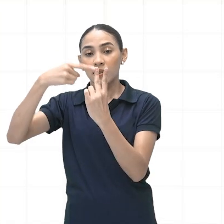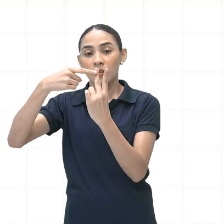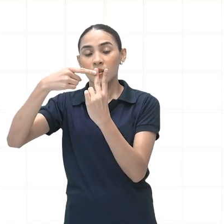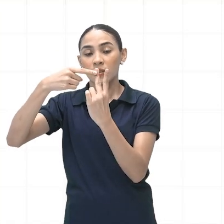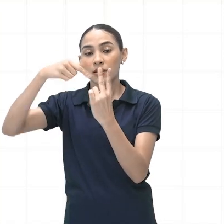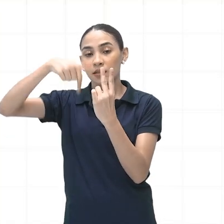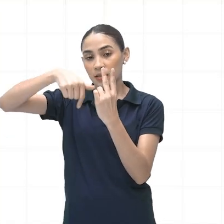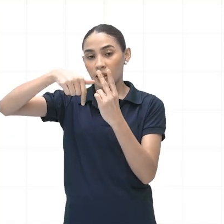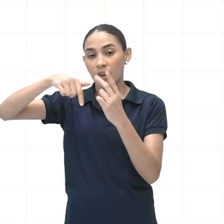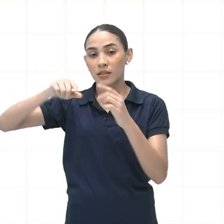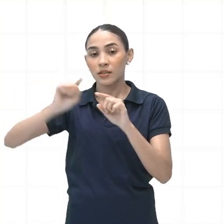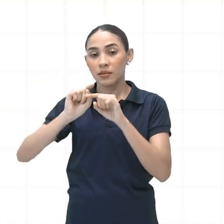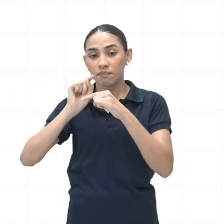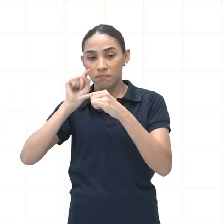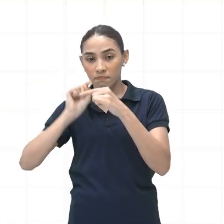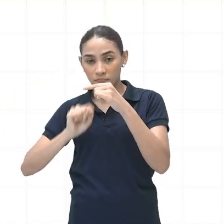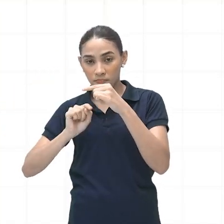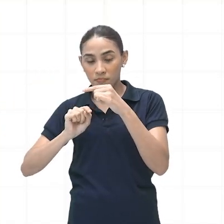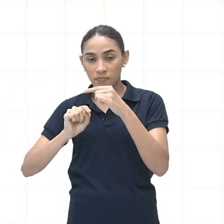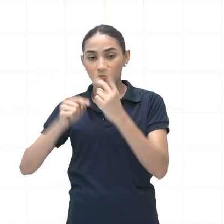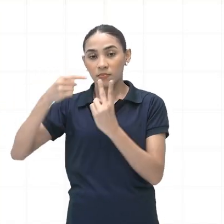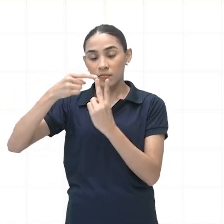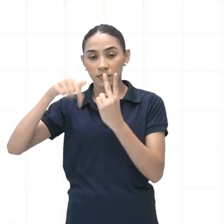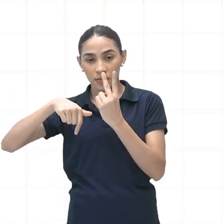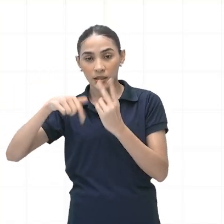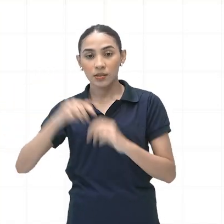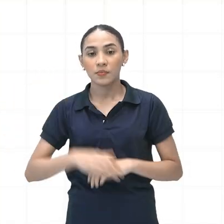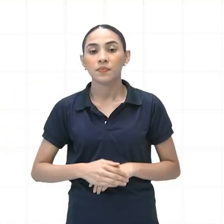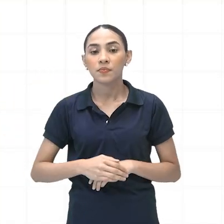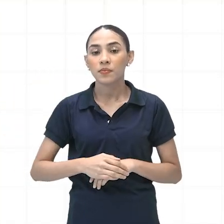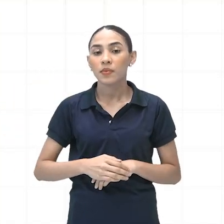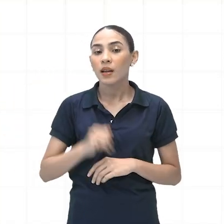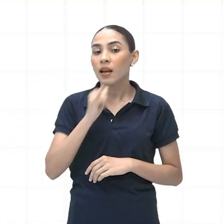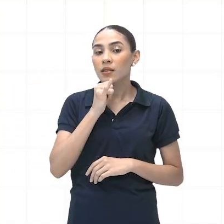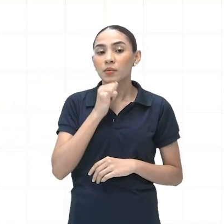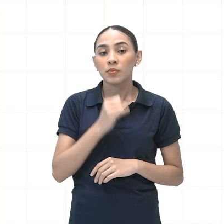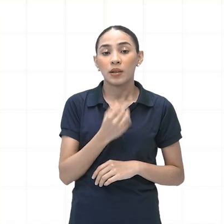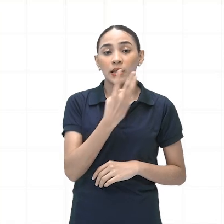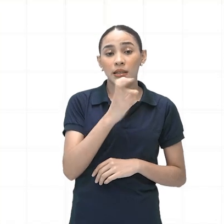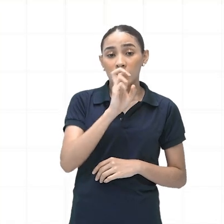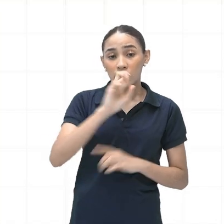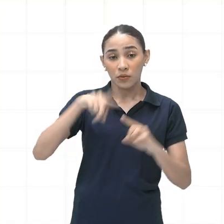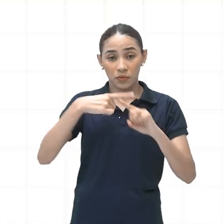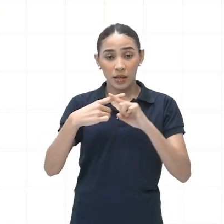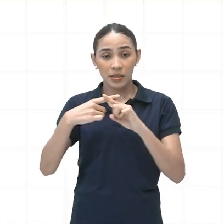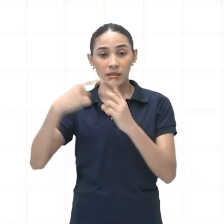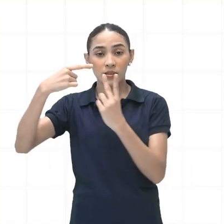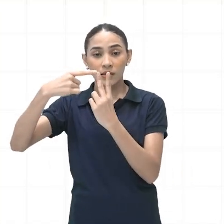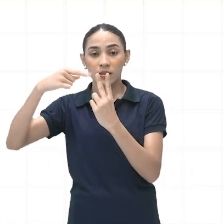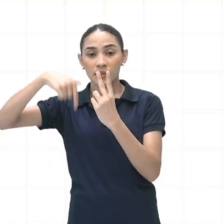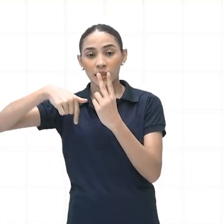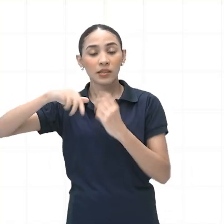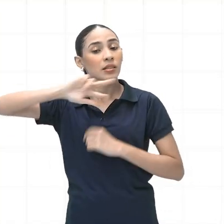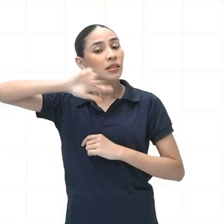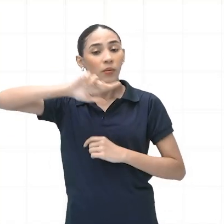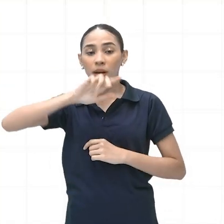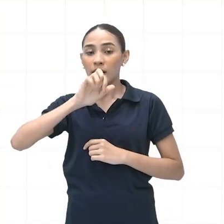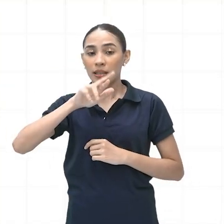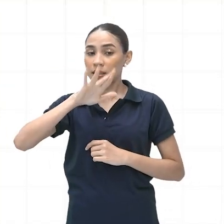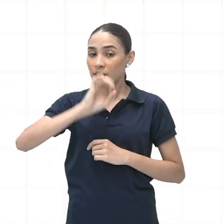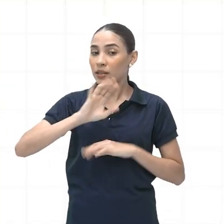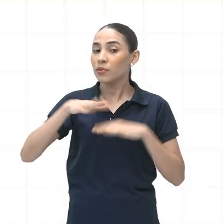caso, raiz quadrada de 7. Porque, ó, 35 vezes a raiz quadrada de 7 não é um valor inteiro, então vai